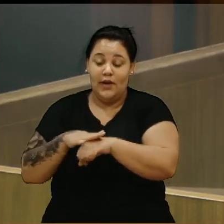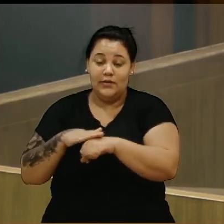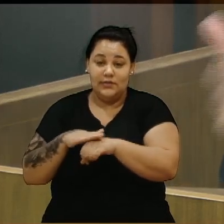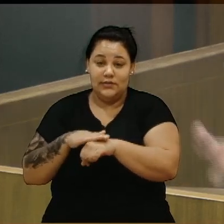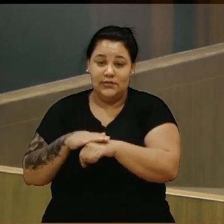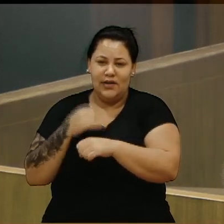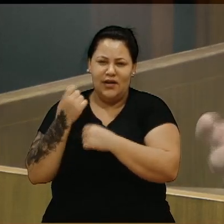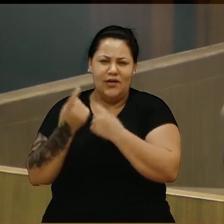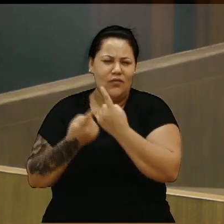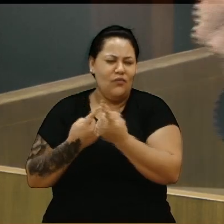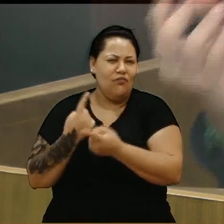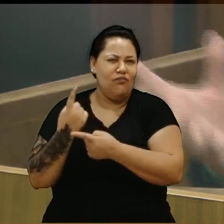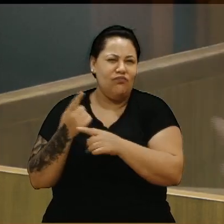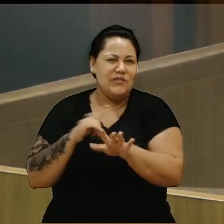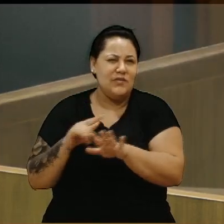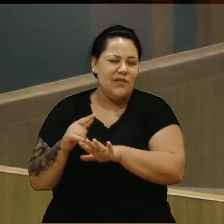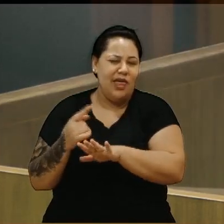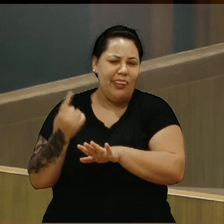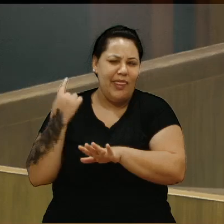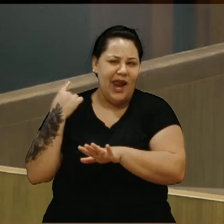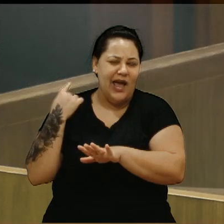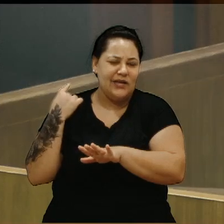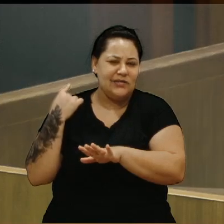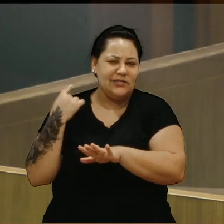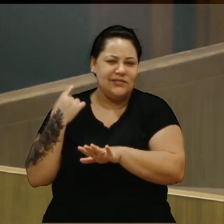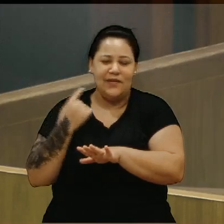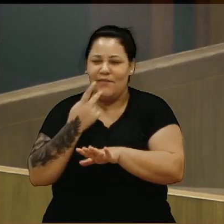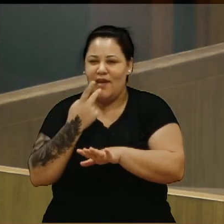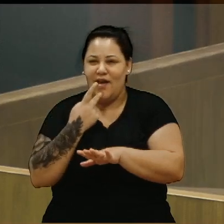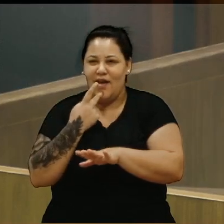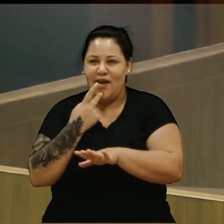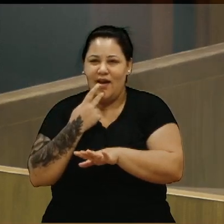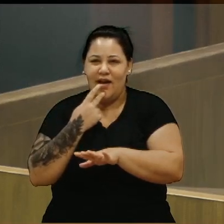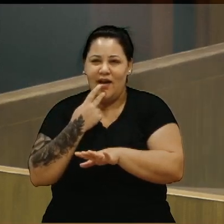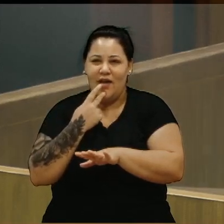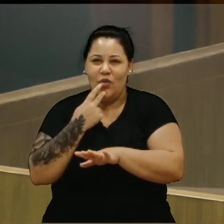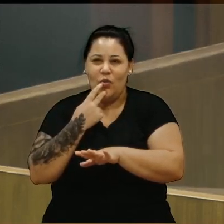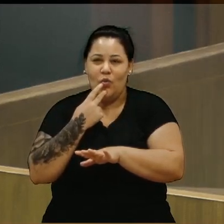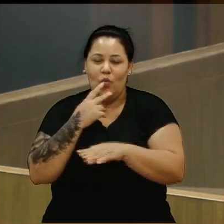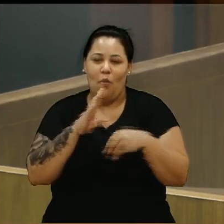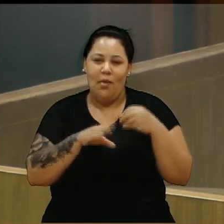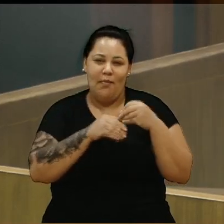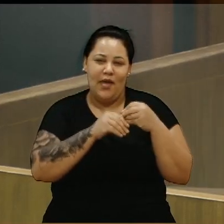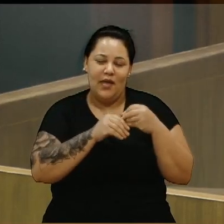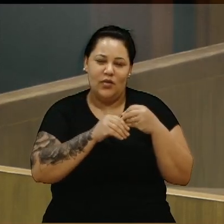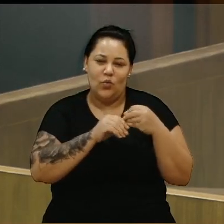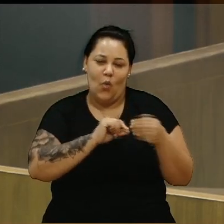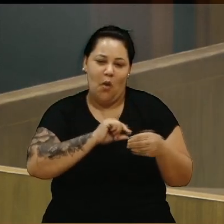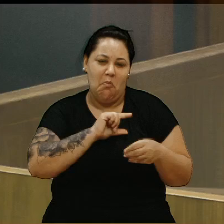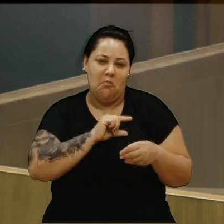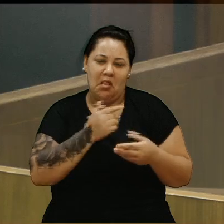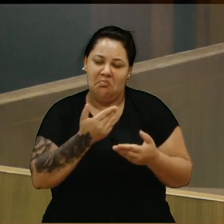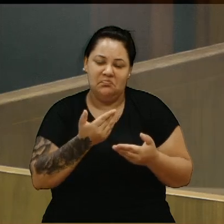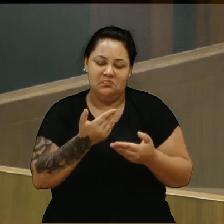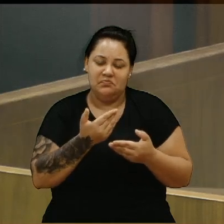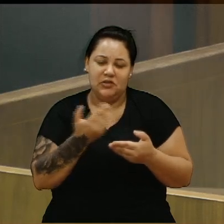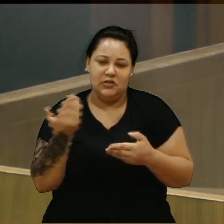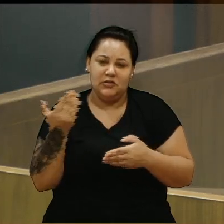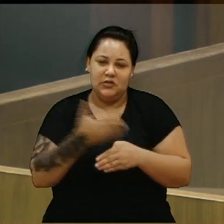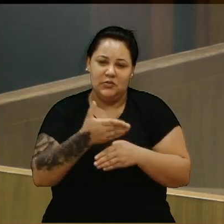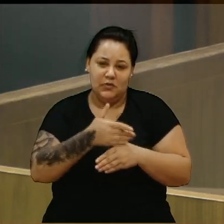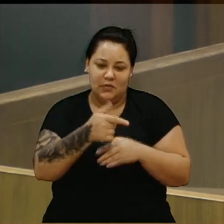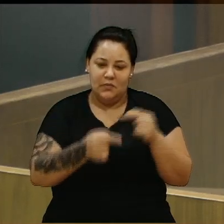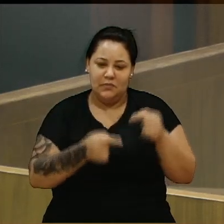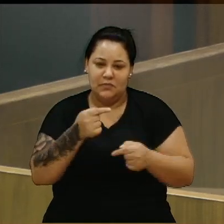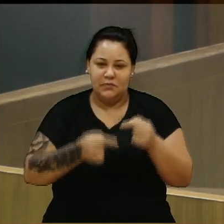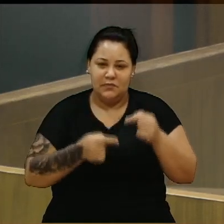em relação ao possível subsídio, não subsídio, enfim, a discussão que veio para essa casa por parte do Executivo em relação